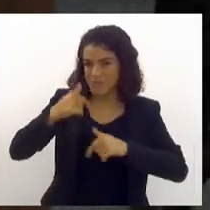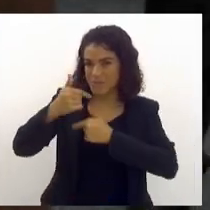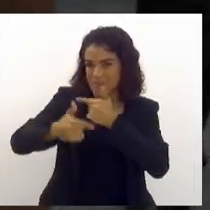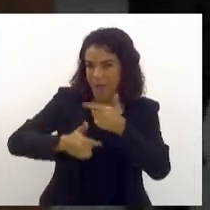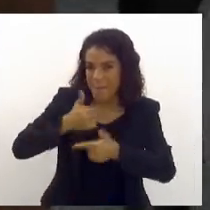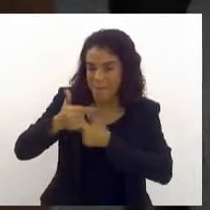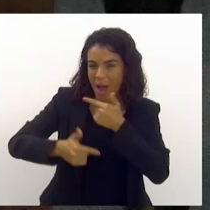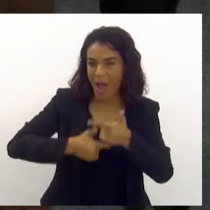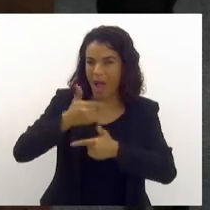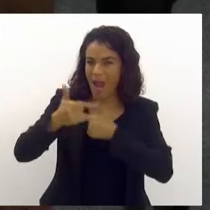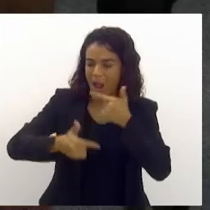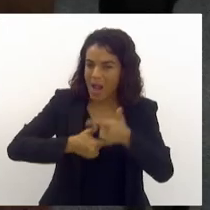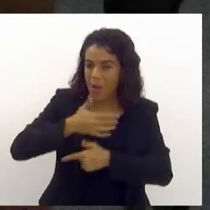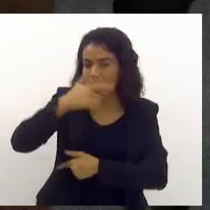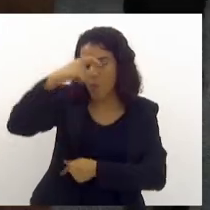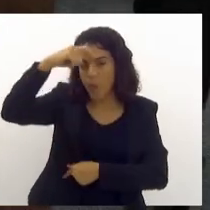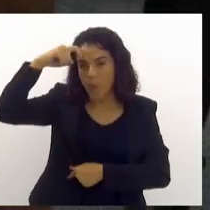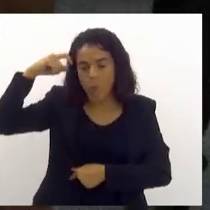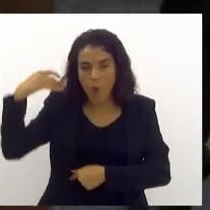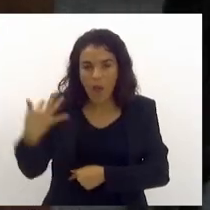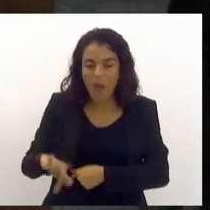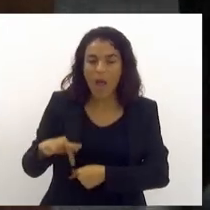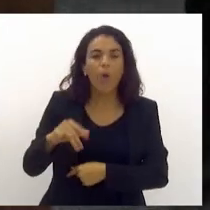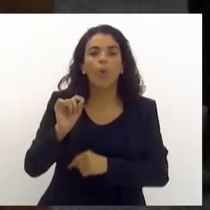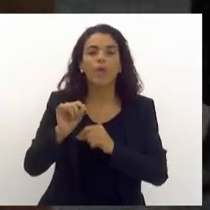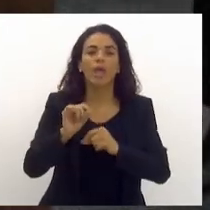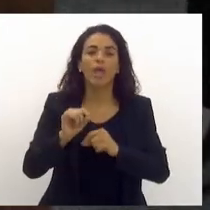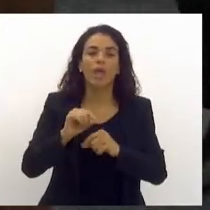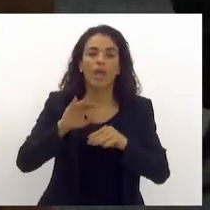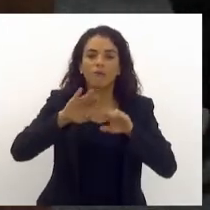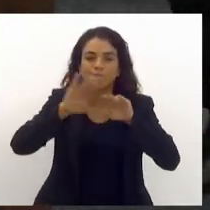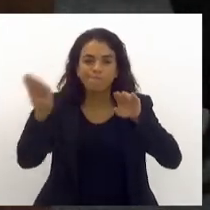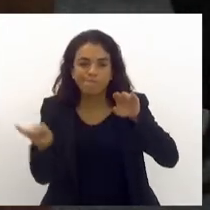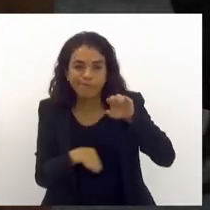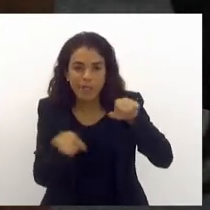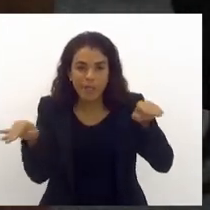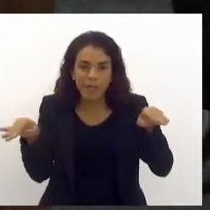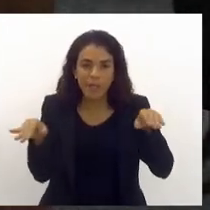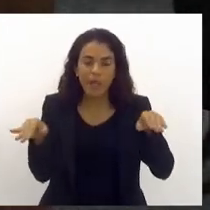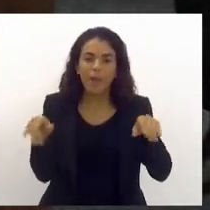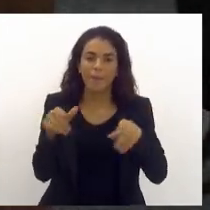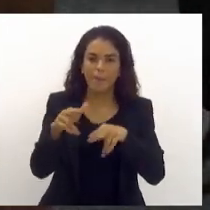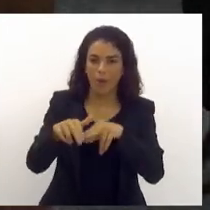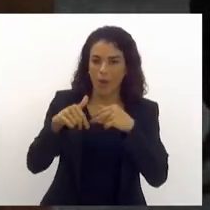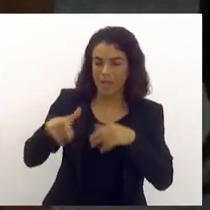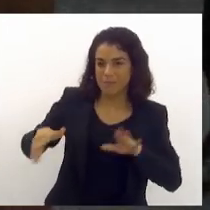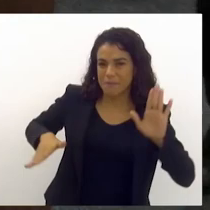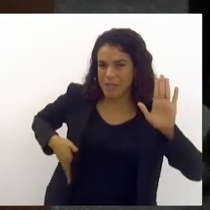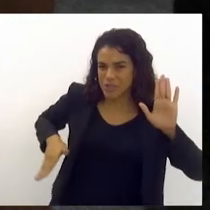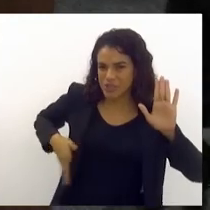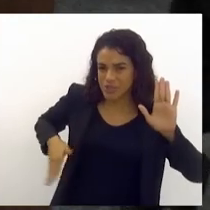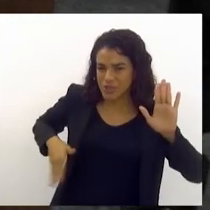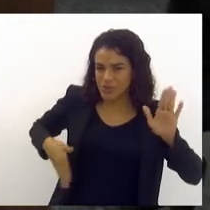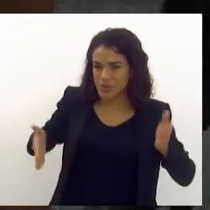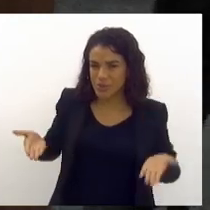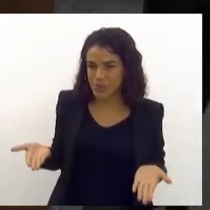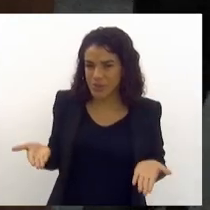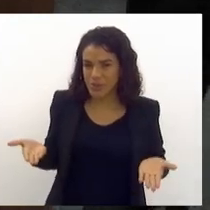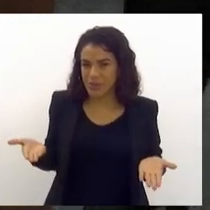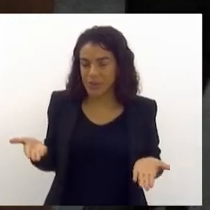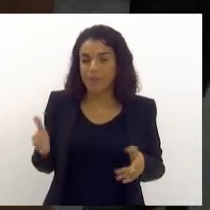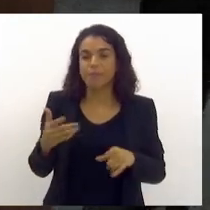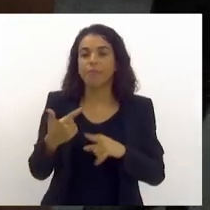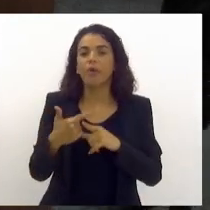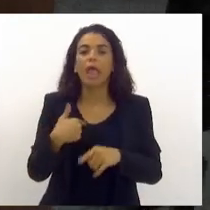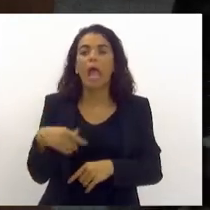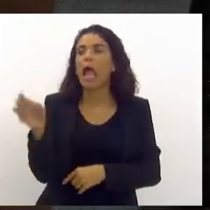Rio de Janeiro entregue à bandidagem. E bandido não tem essa história, não, de dizer que é porque quem é